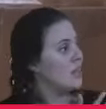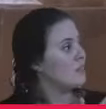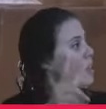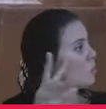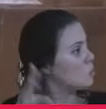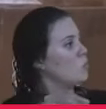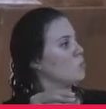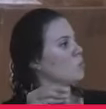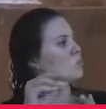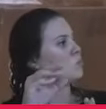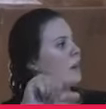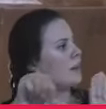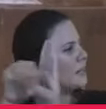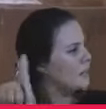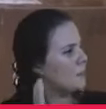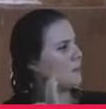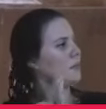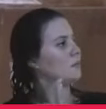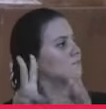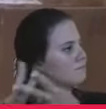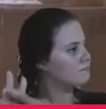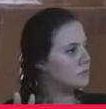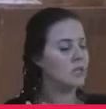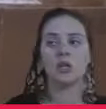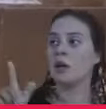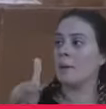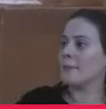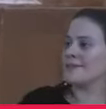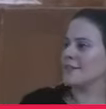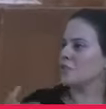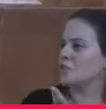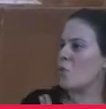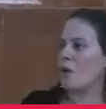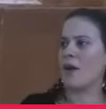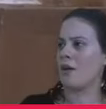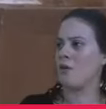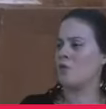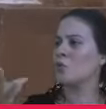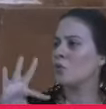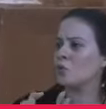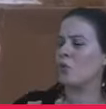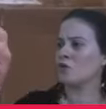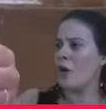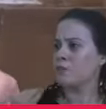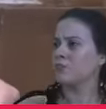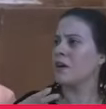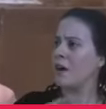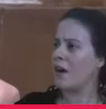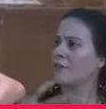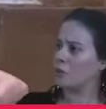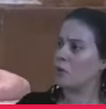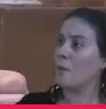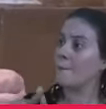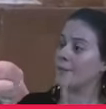tem que ser todos presos Presidente estamos todos no mesmo passo estamos todos indignados iguais serão presos Só que